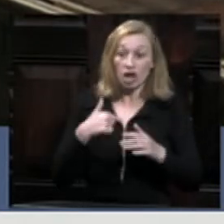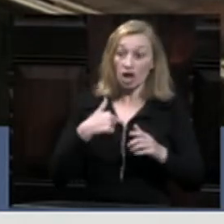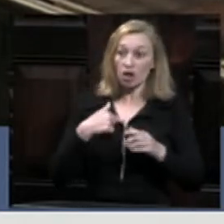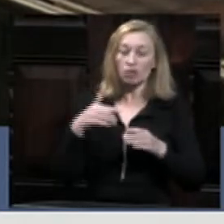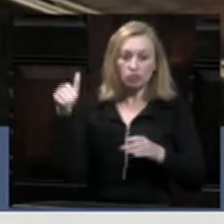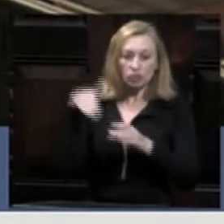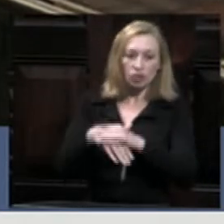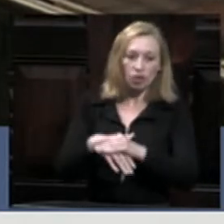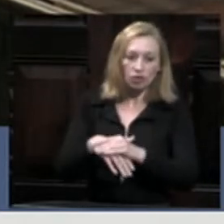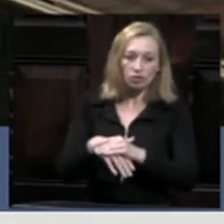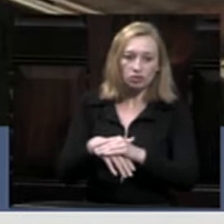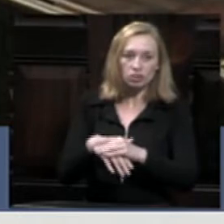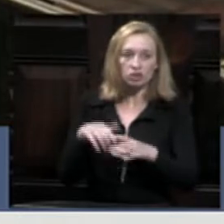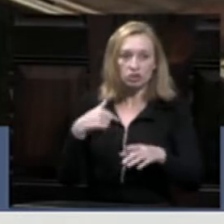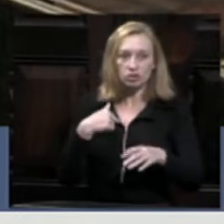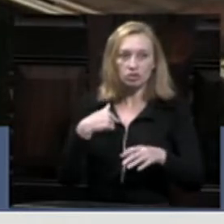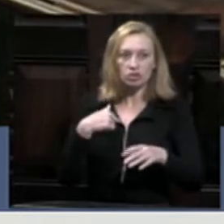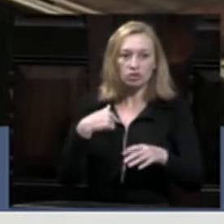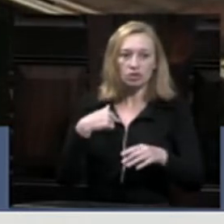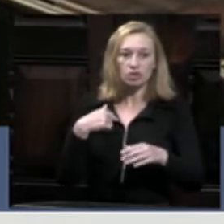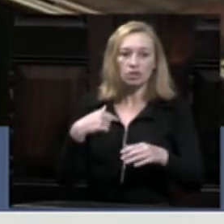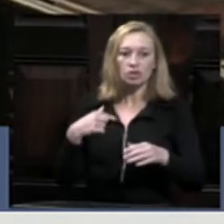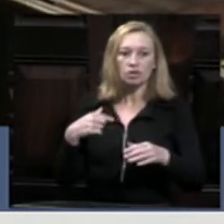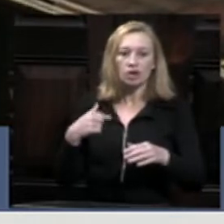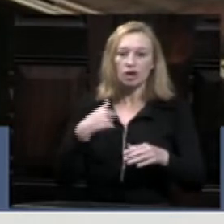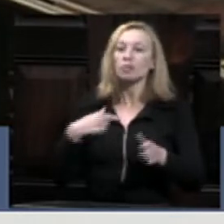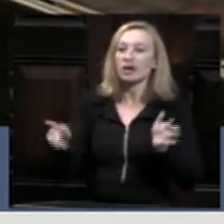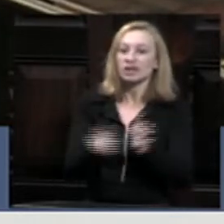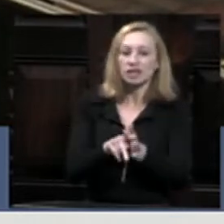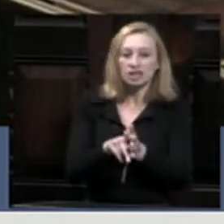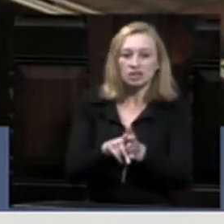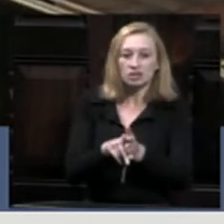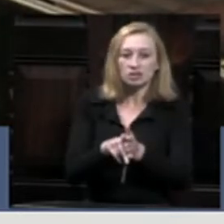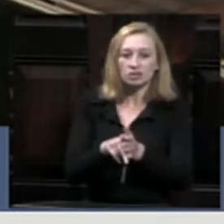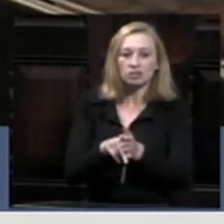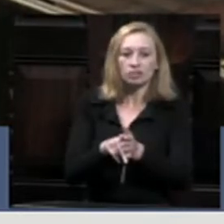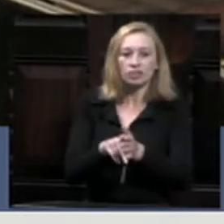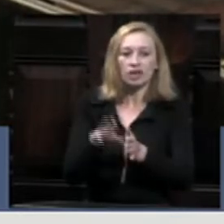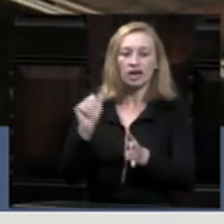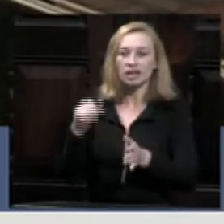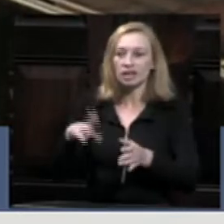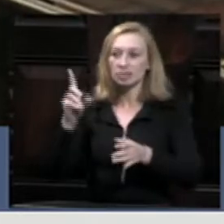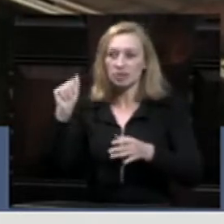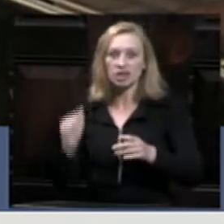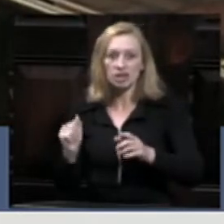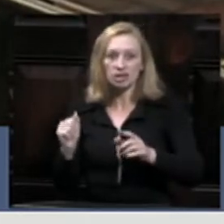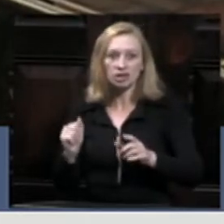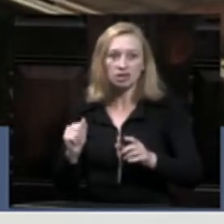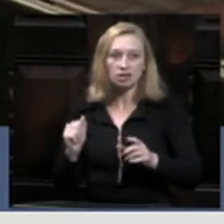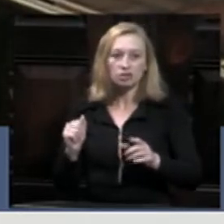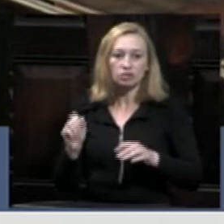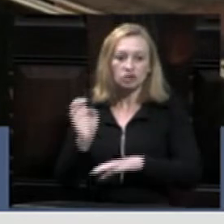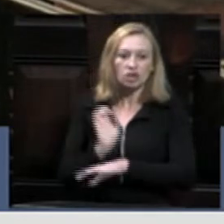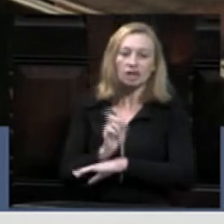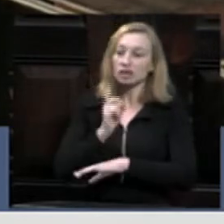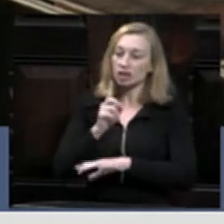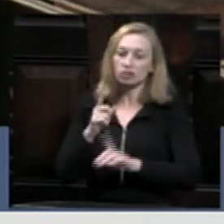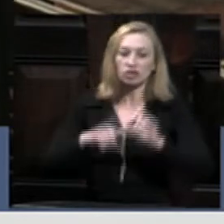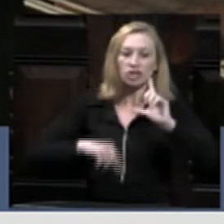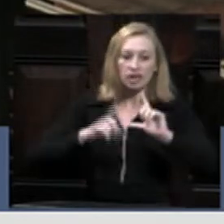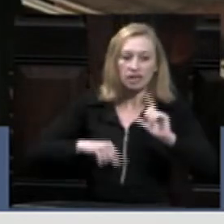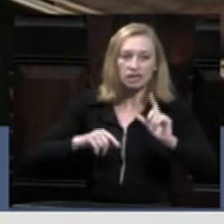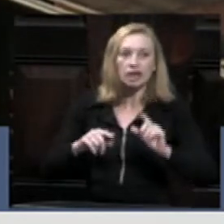Letras do Estado, não da brasileira, mas, assim, todo o meu entusiasmo com a candidatura de Conceição Evaristo. Espero que ela